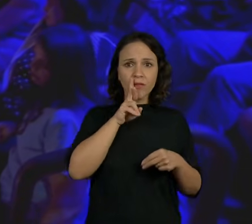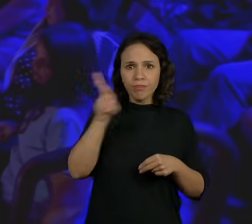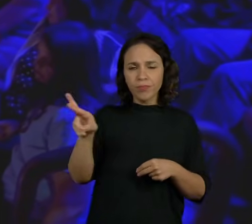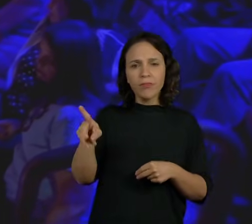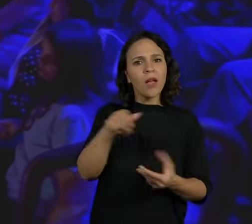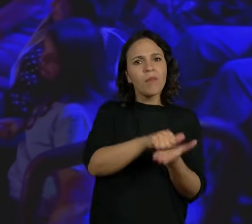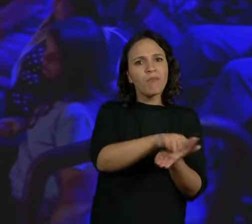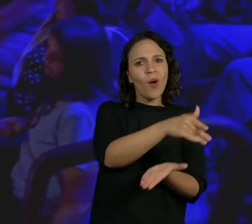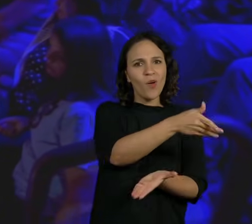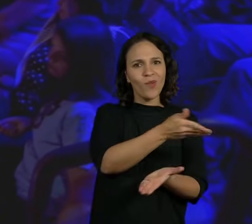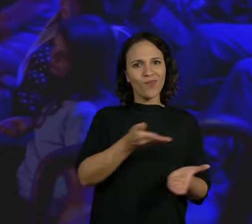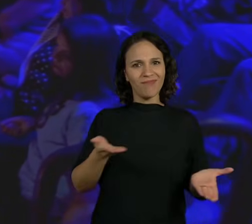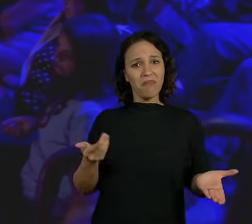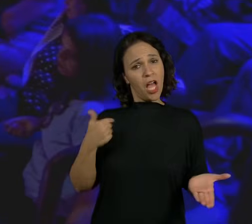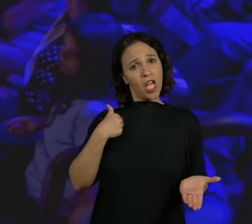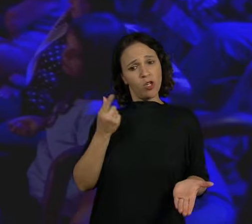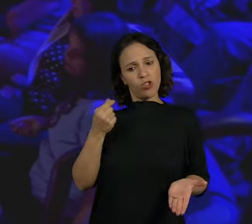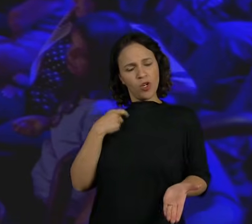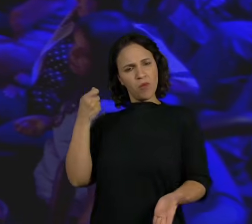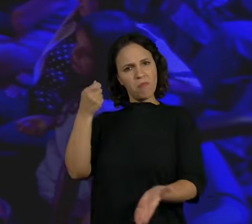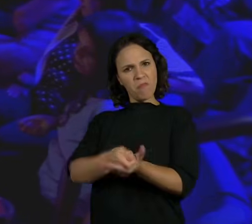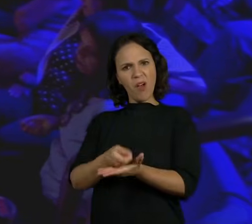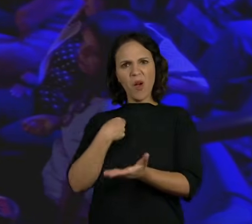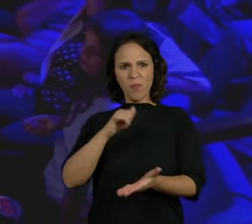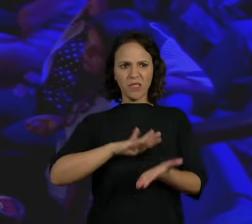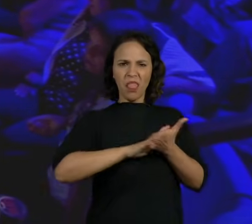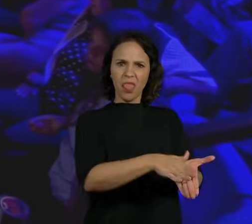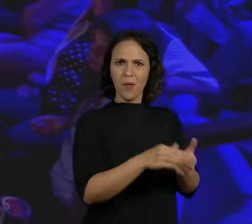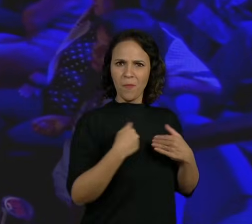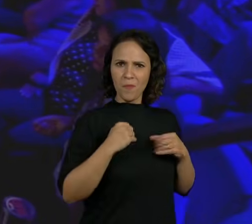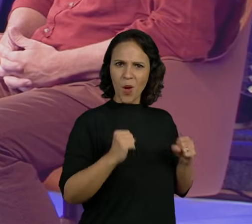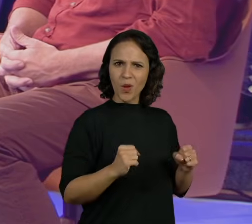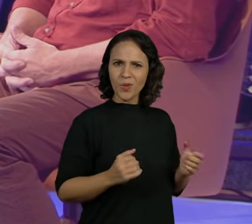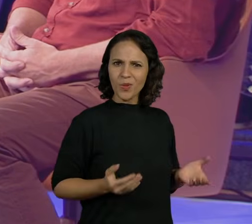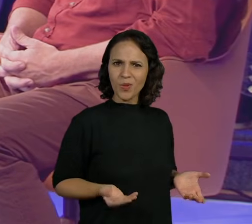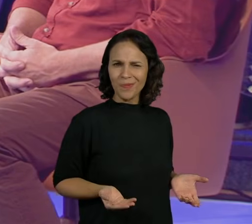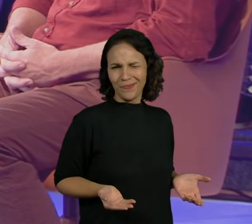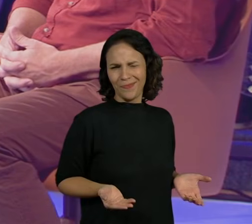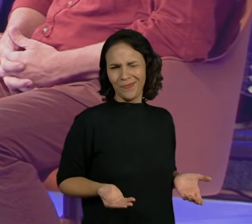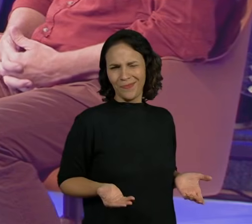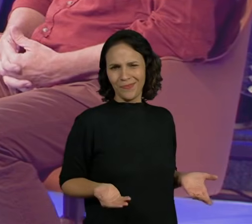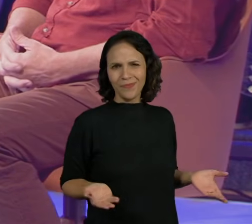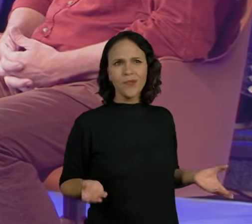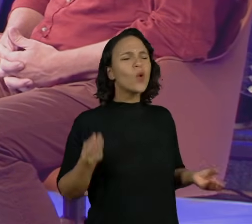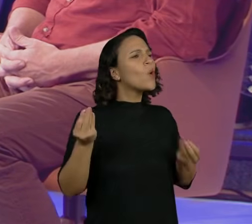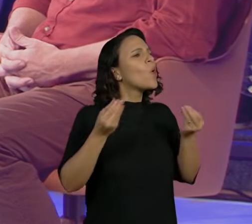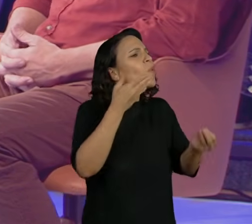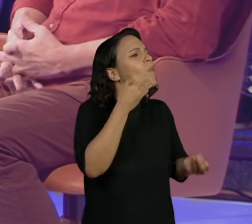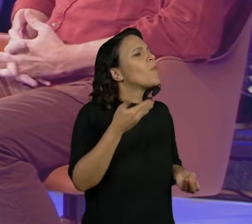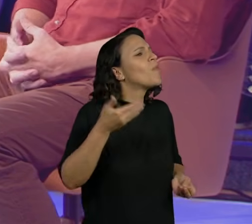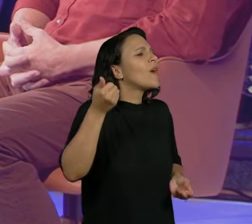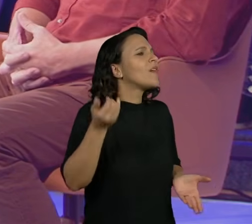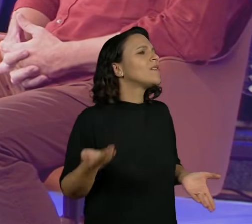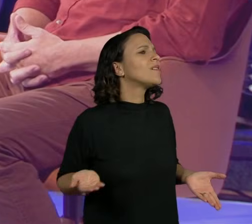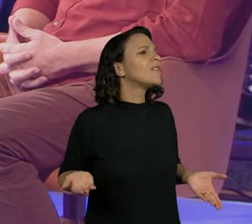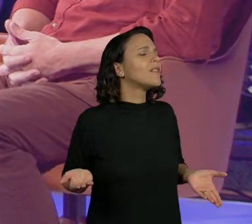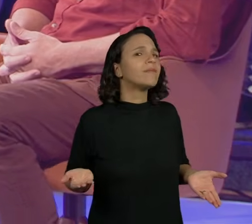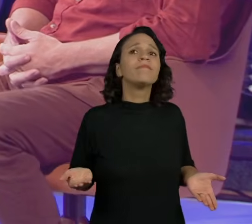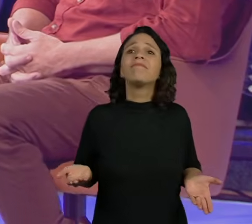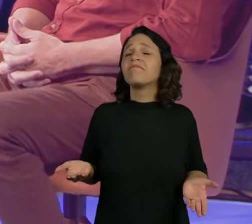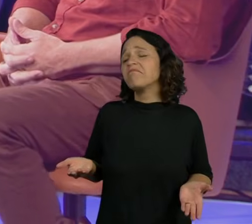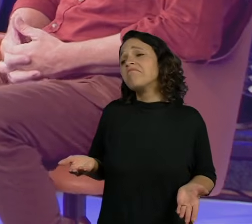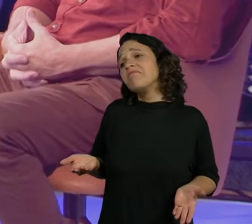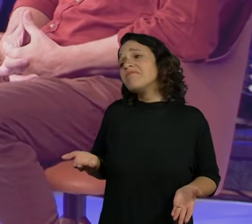Claro, Aí claro. eu que tenho dinheiro, que pago, que estou ali para isso, Exatamente né? isso. É. Como é que melhora isso, Gessé? Eu acho que tem que